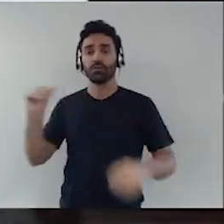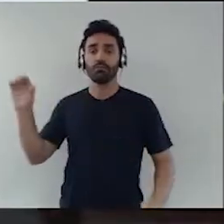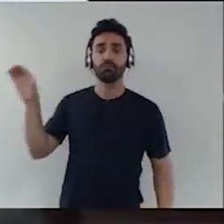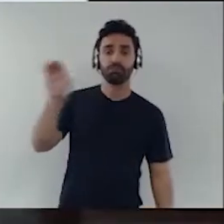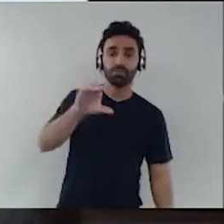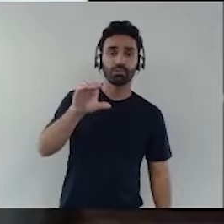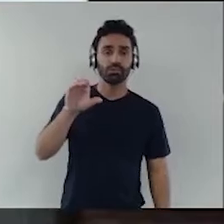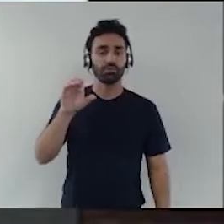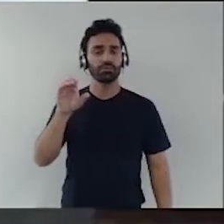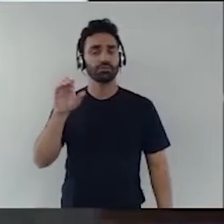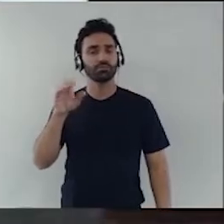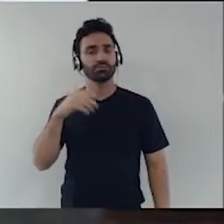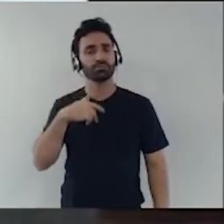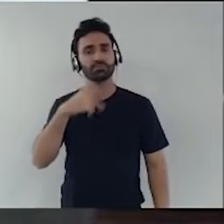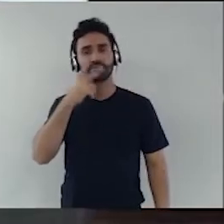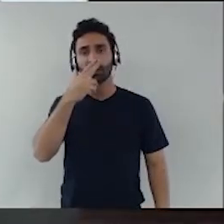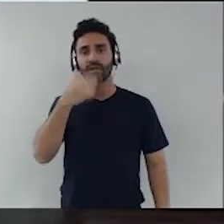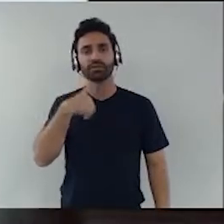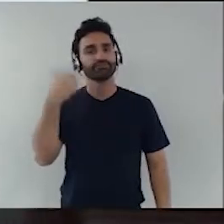com a mesma